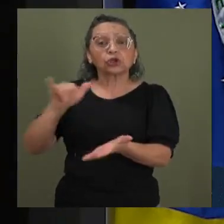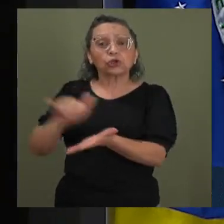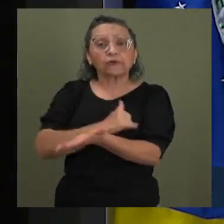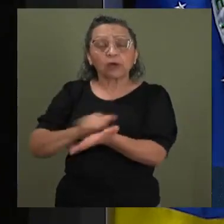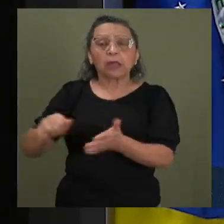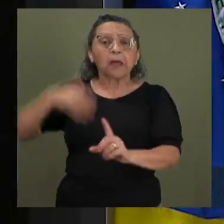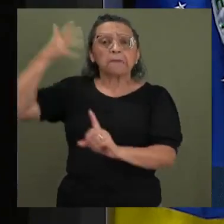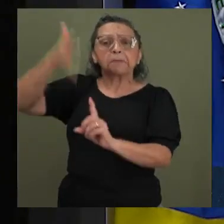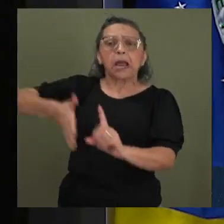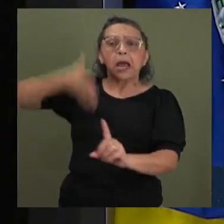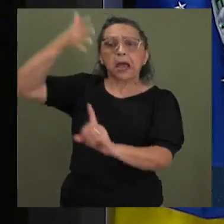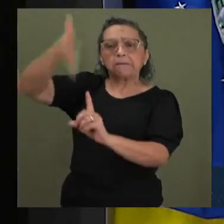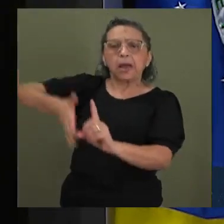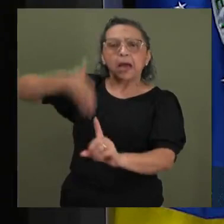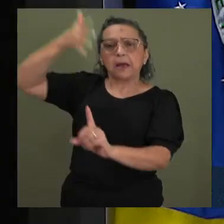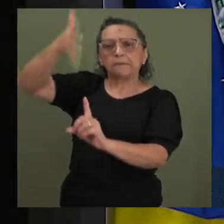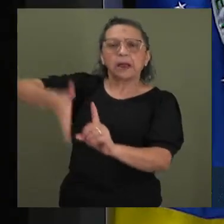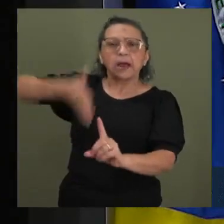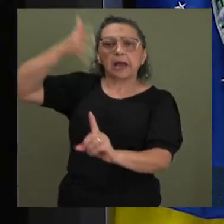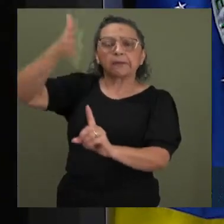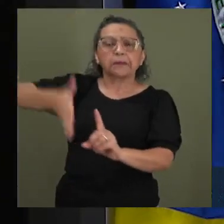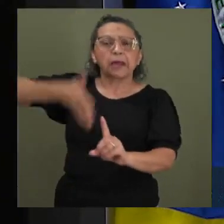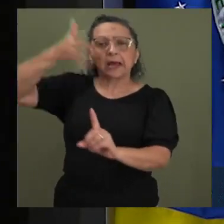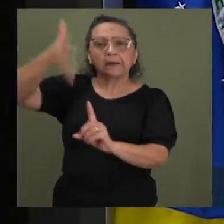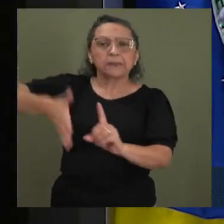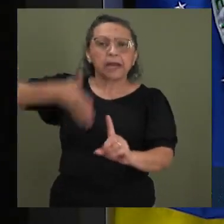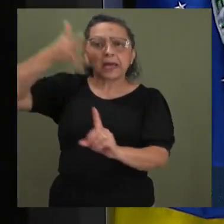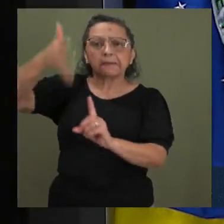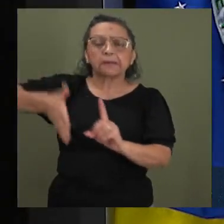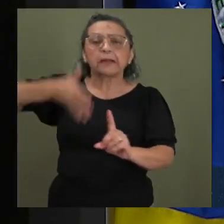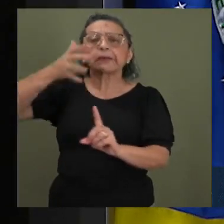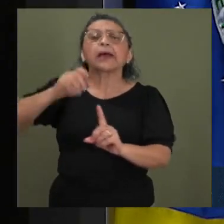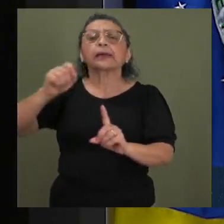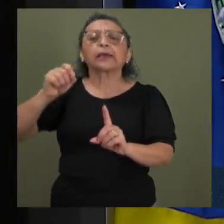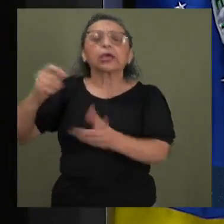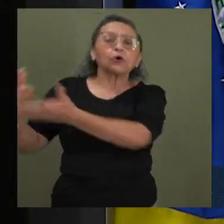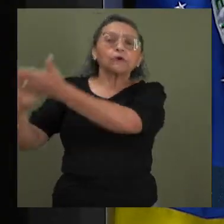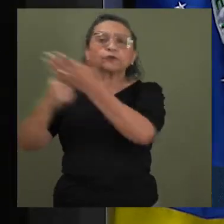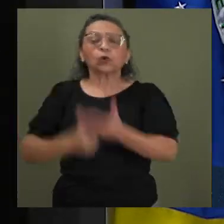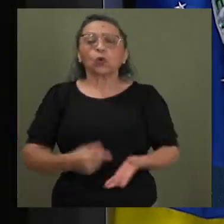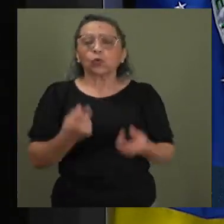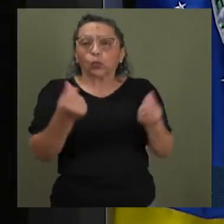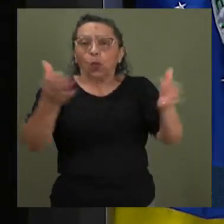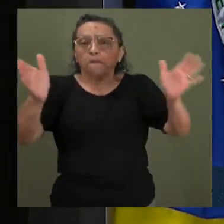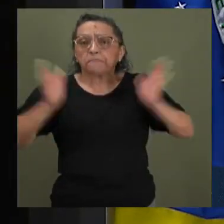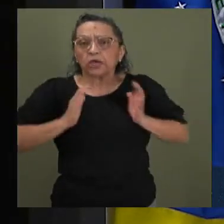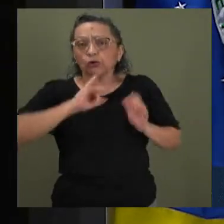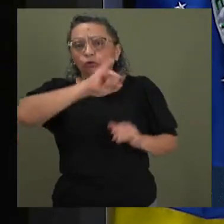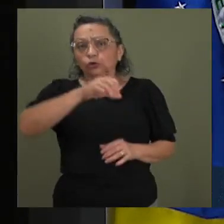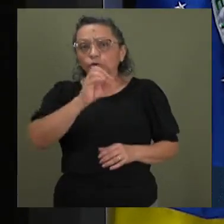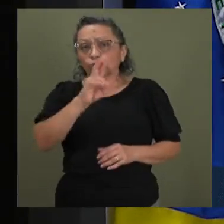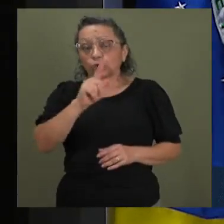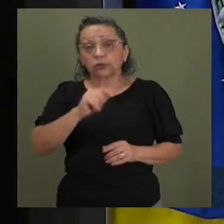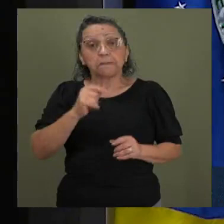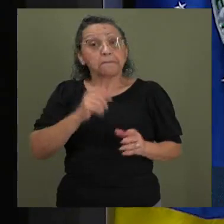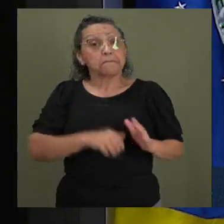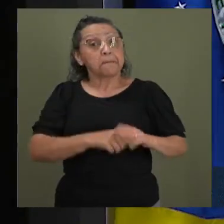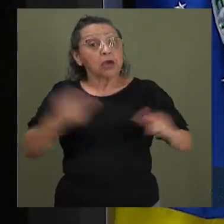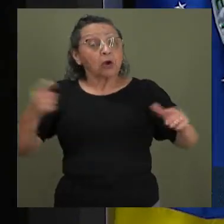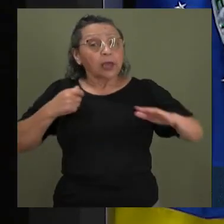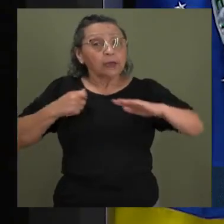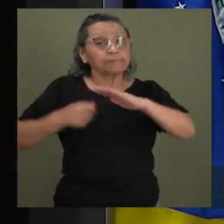convite da Open Society, comandada pelo bilionário George Soros, um dos maiores